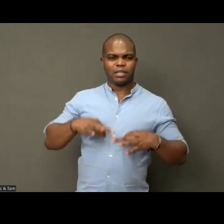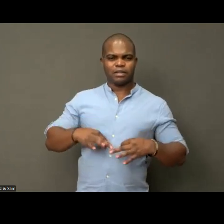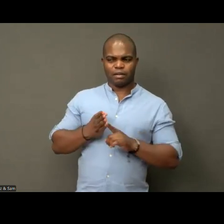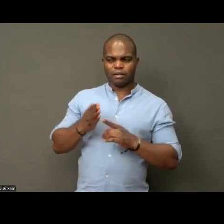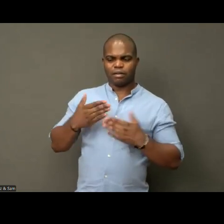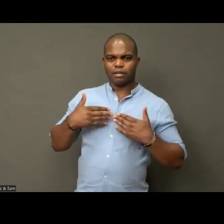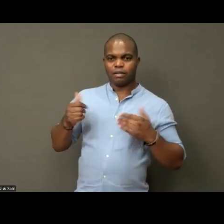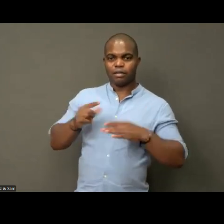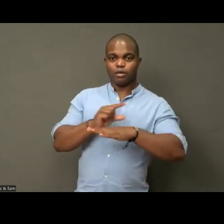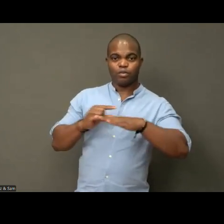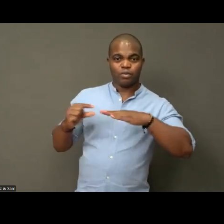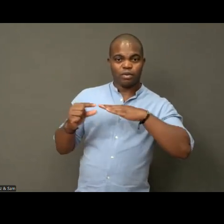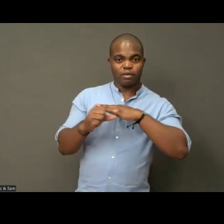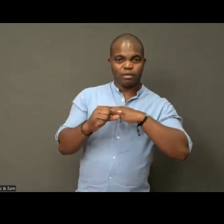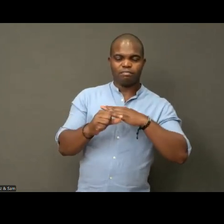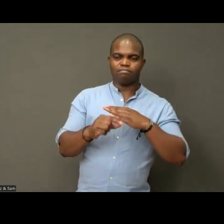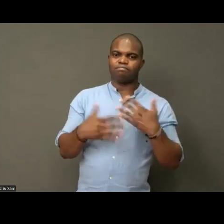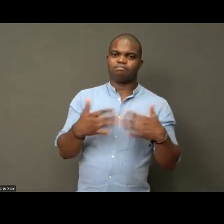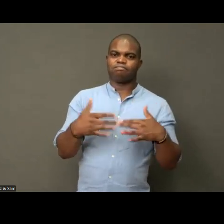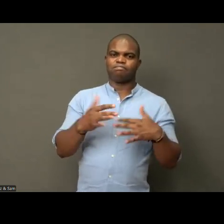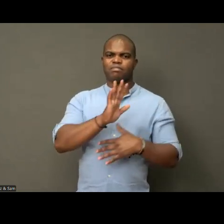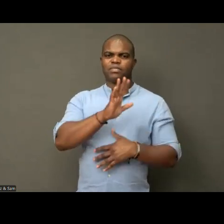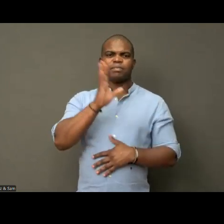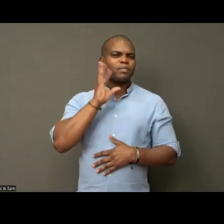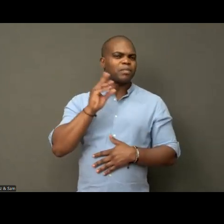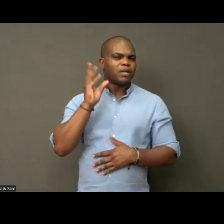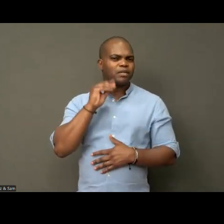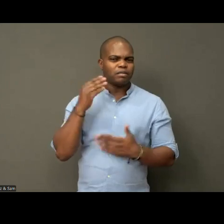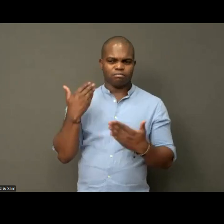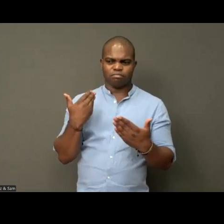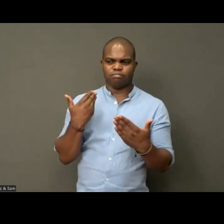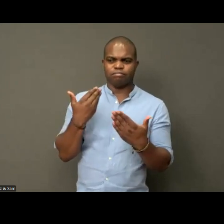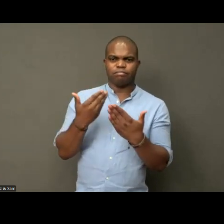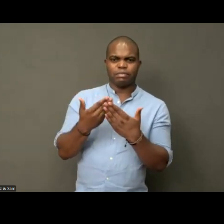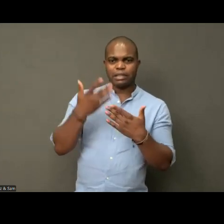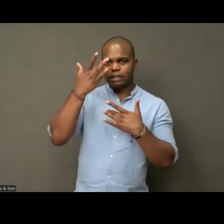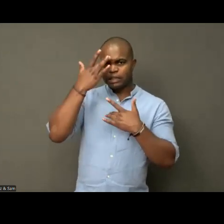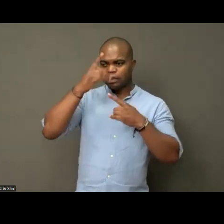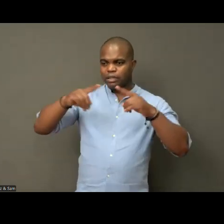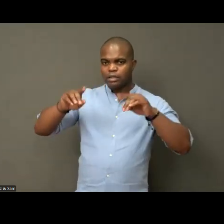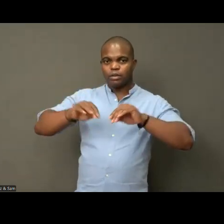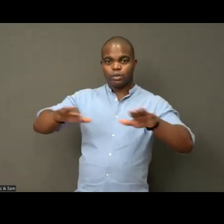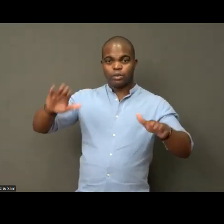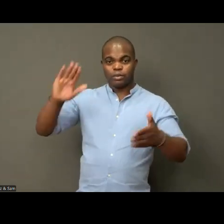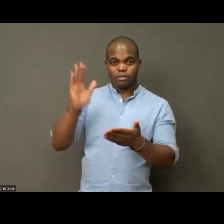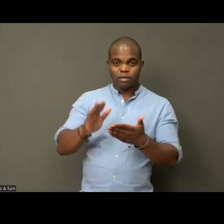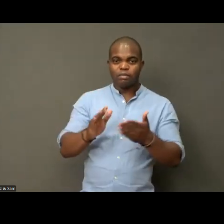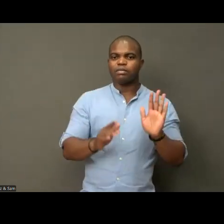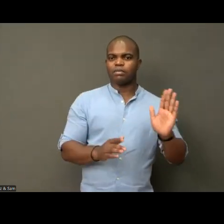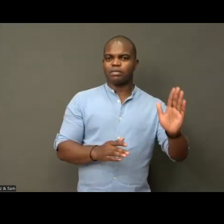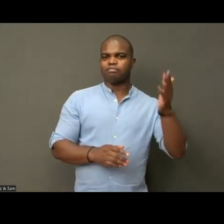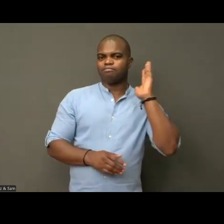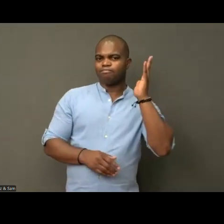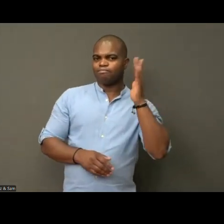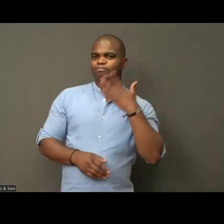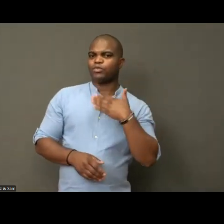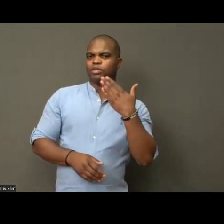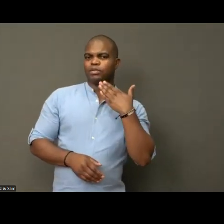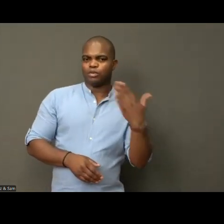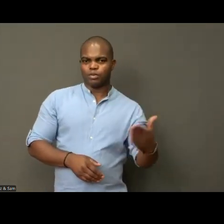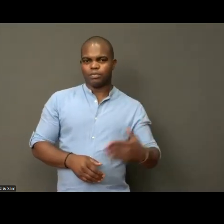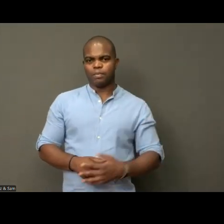sua experiência na Guiana para eliminar as doenças, inclusive a hepatite